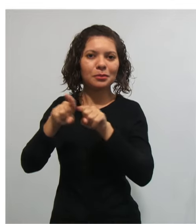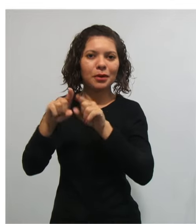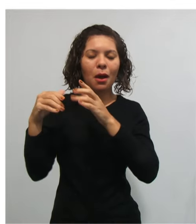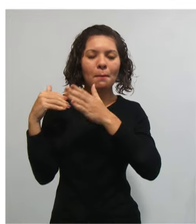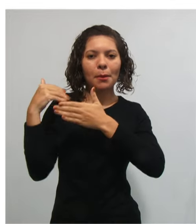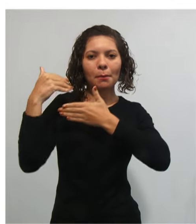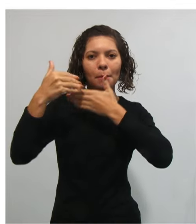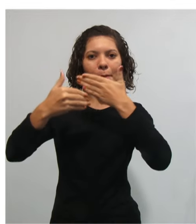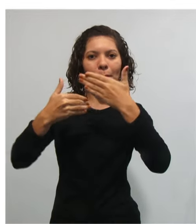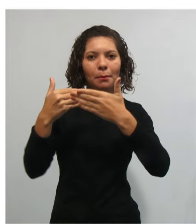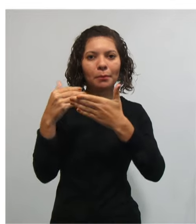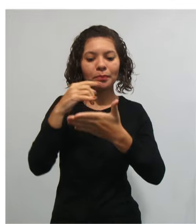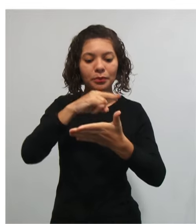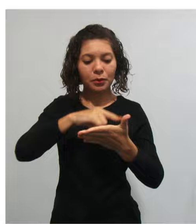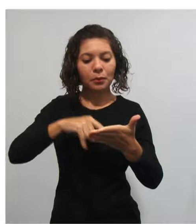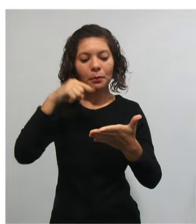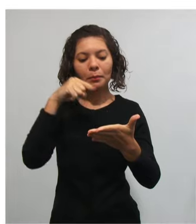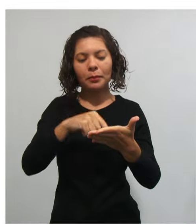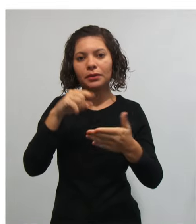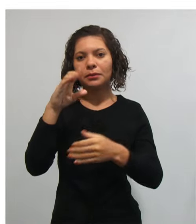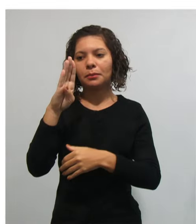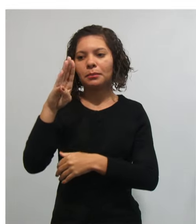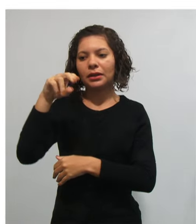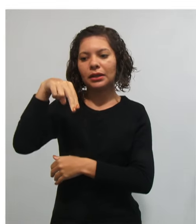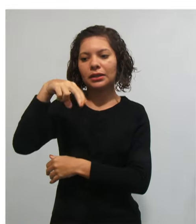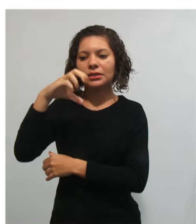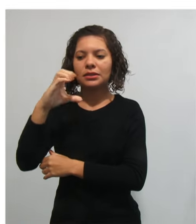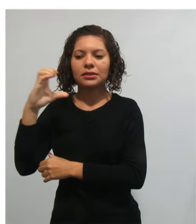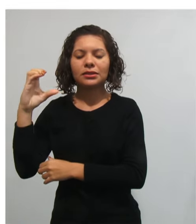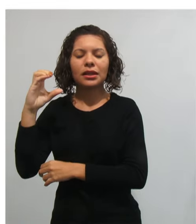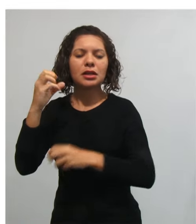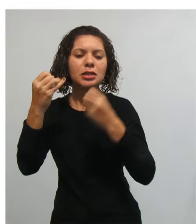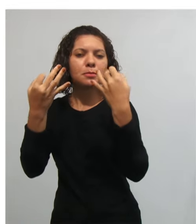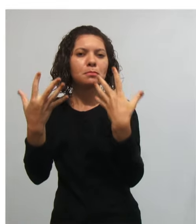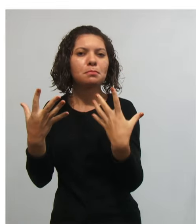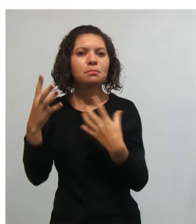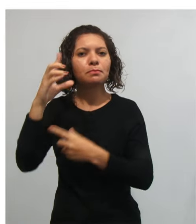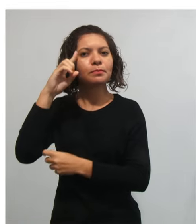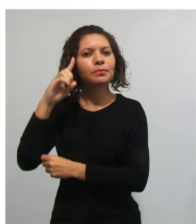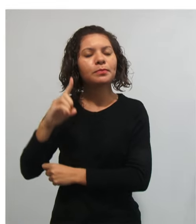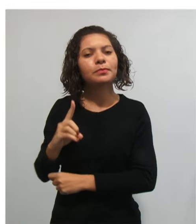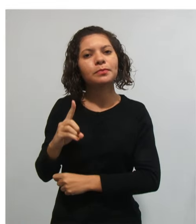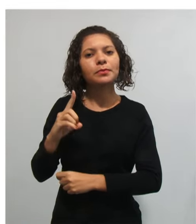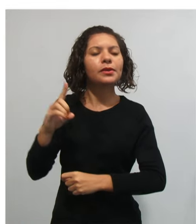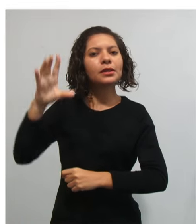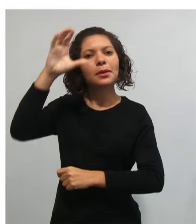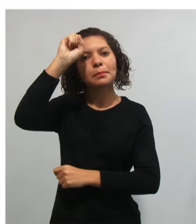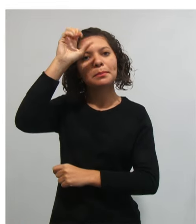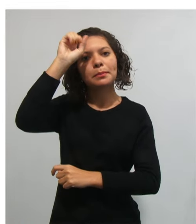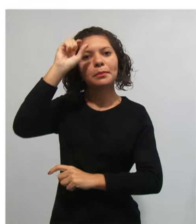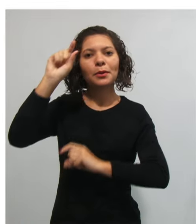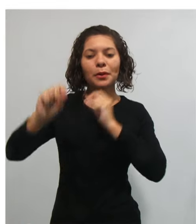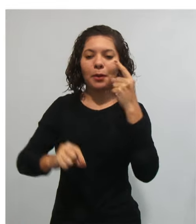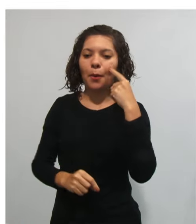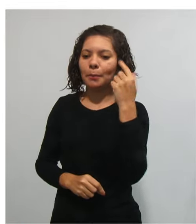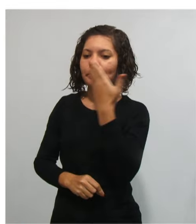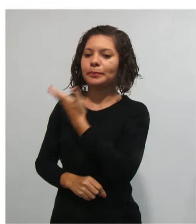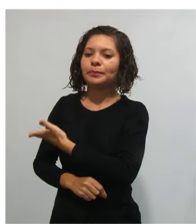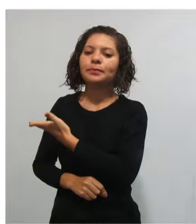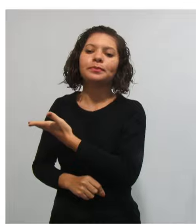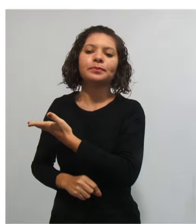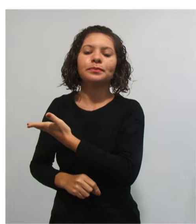na na bncc da Educação Infantil Quais são esses direitos de aprendizagem e desenvolvimento estão aqui